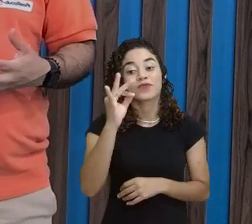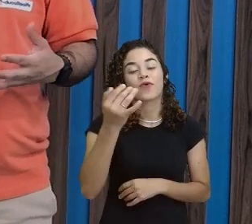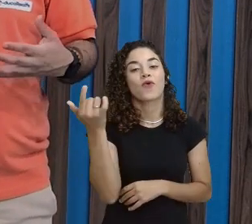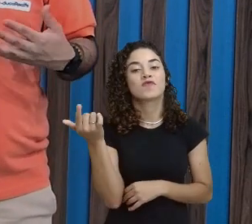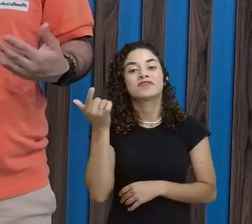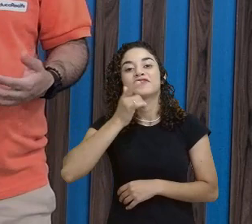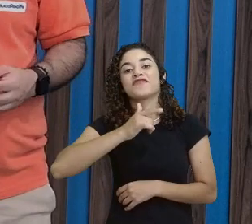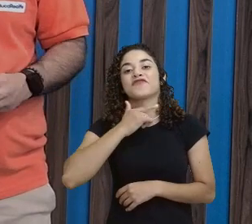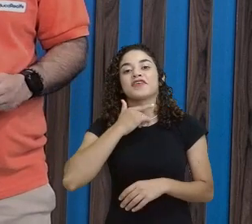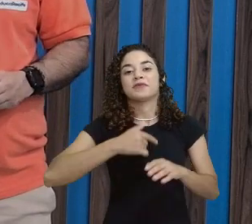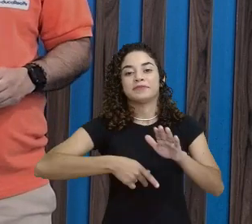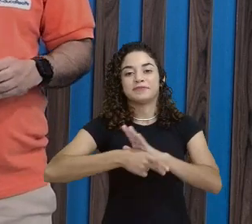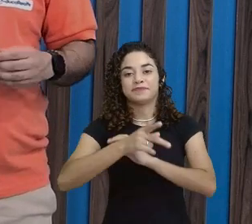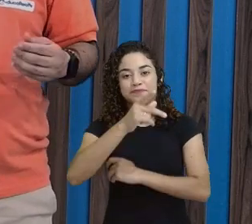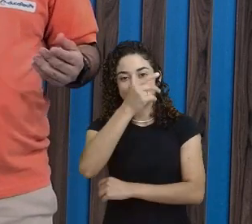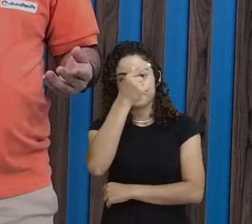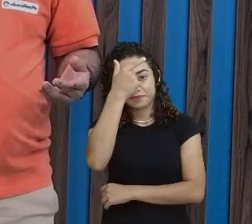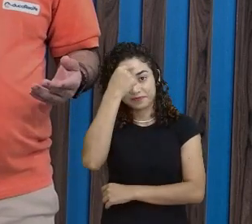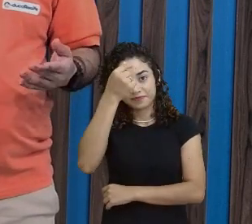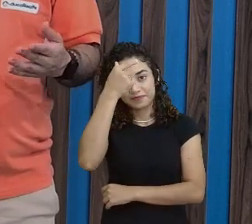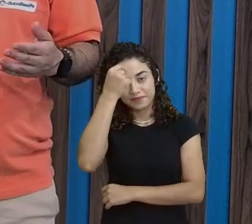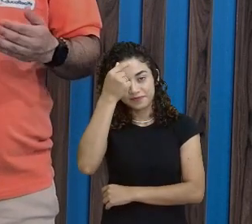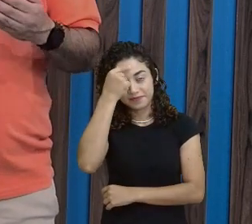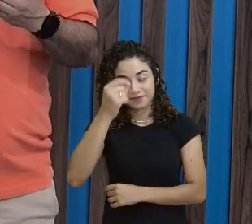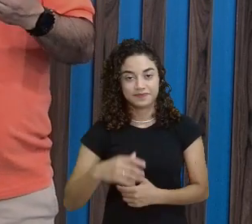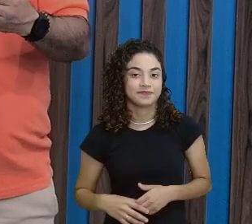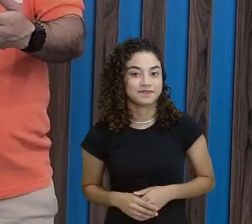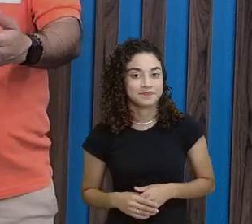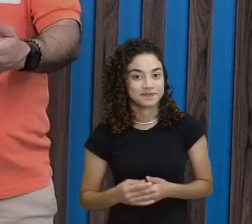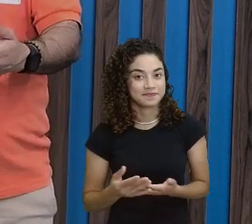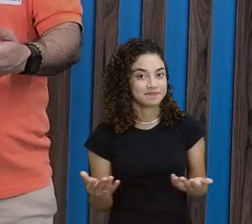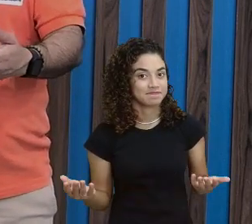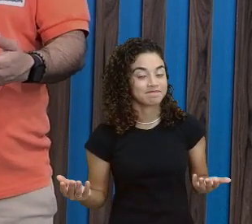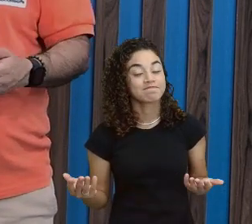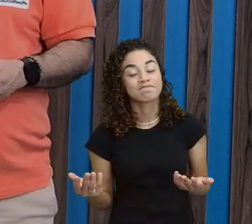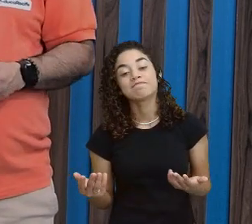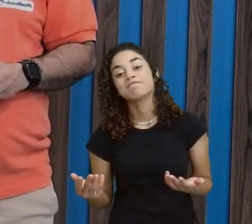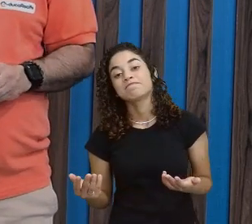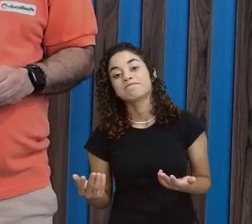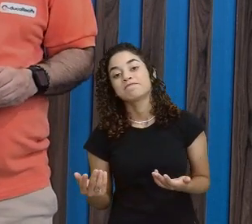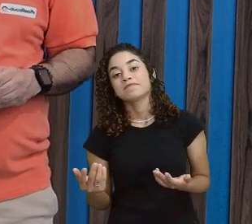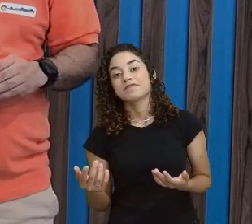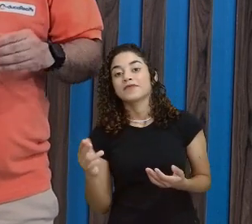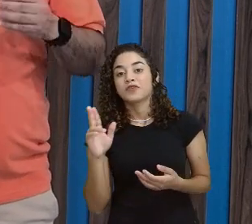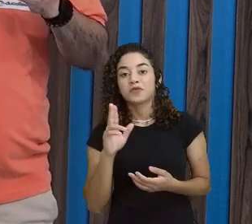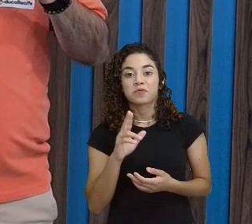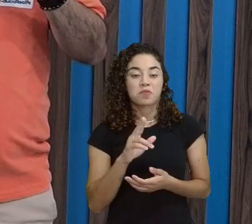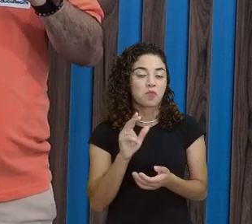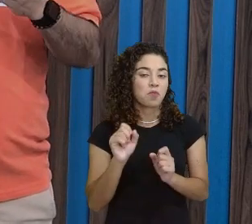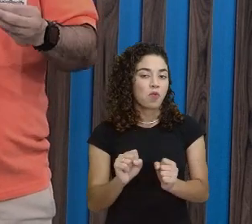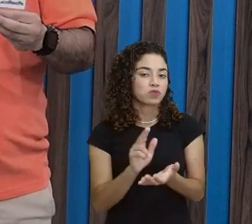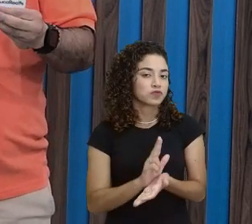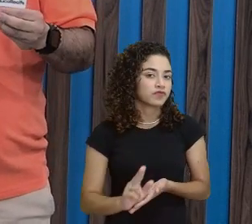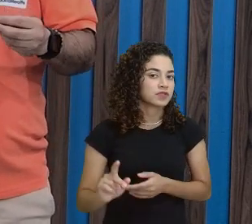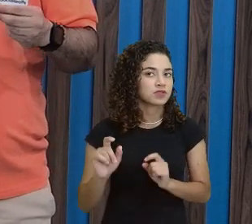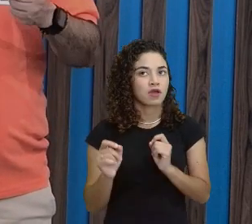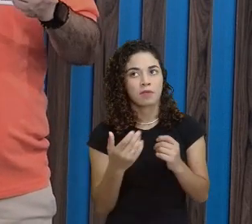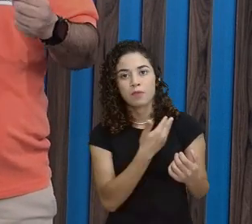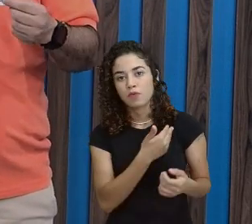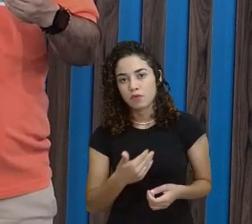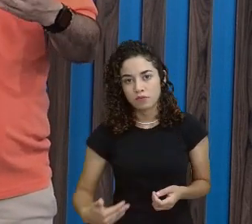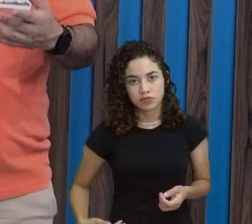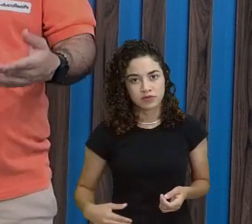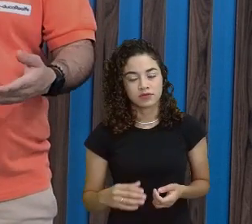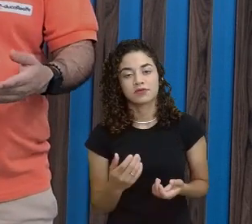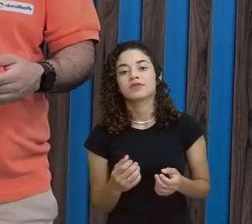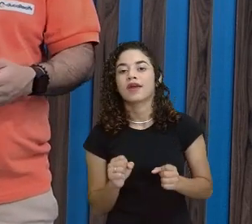Uma vaga na universidade. Universidade que, sendo as universidades públicas, serão, né, de